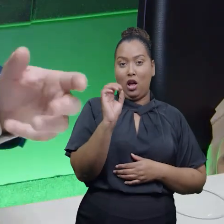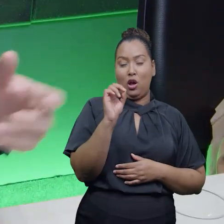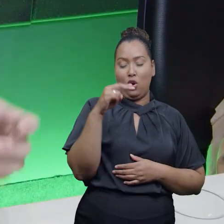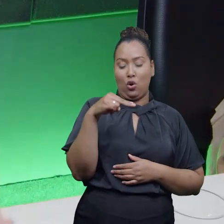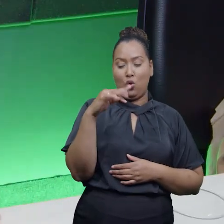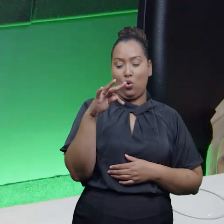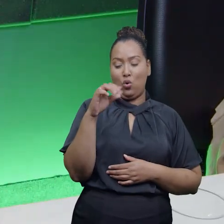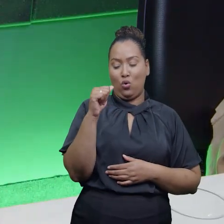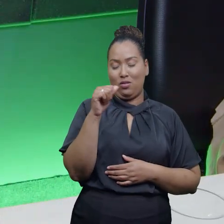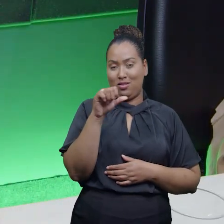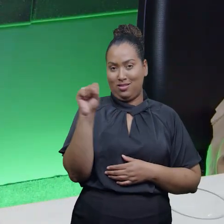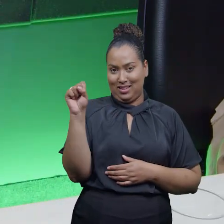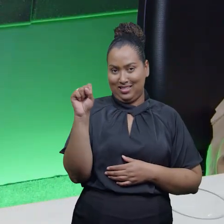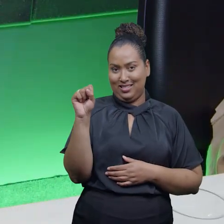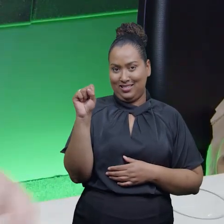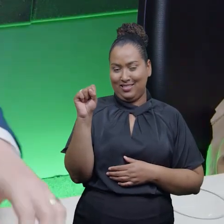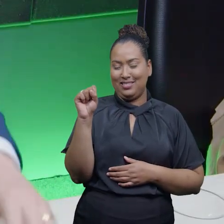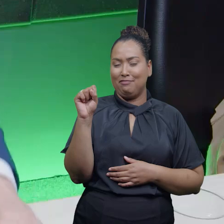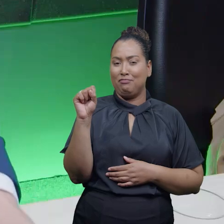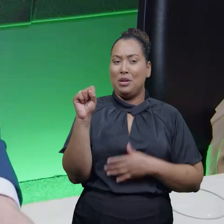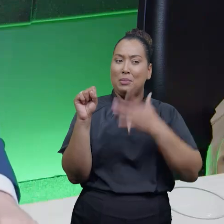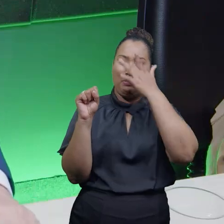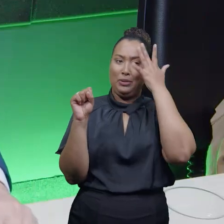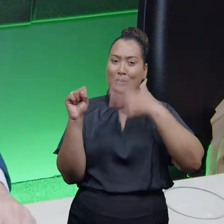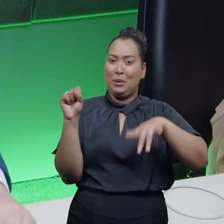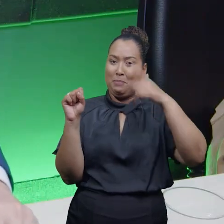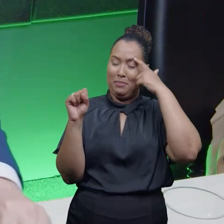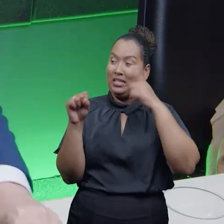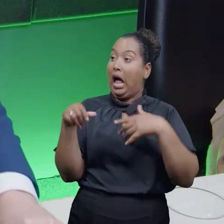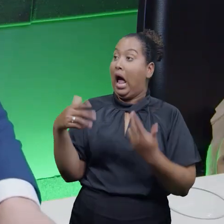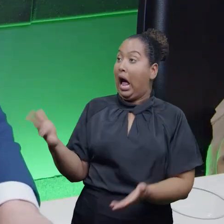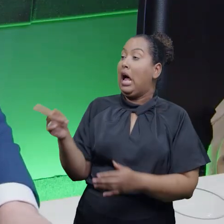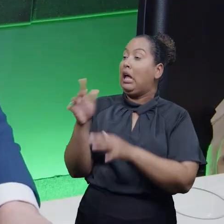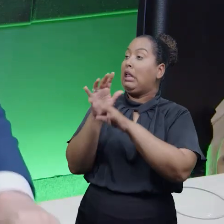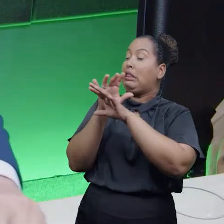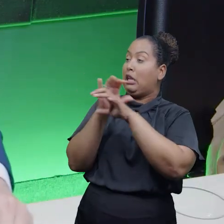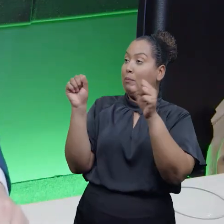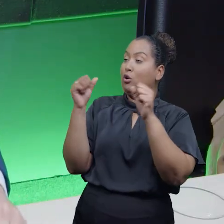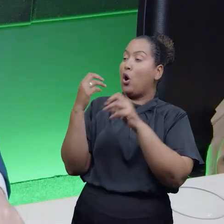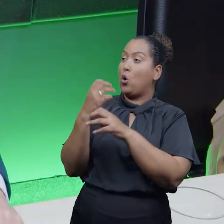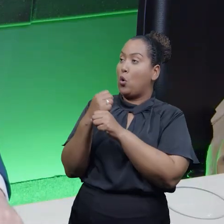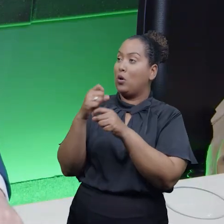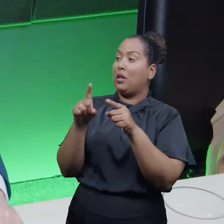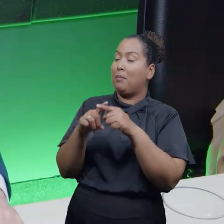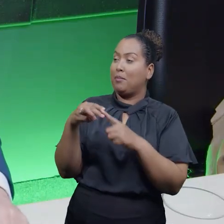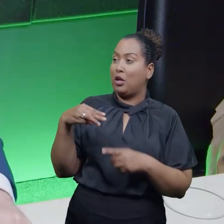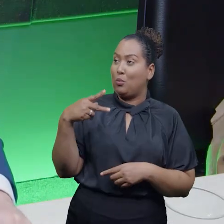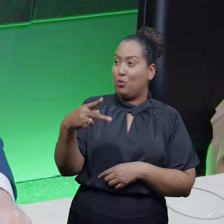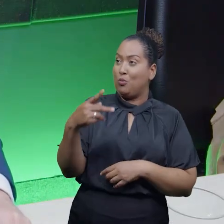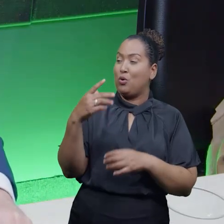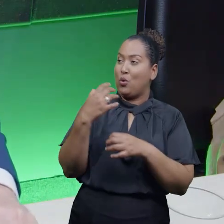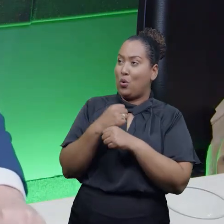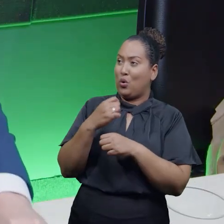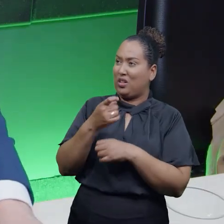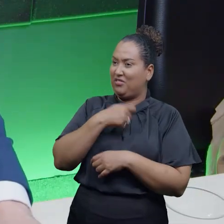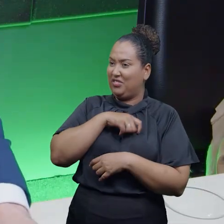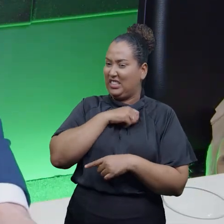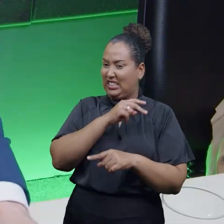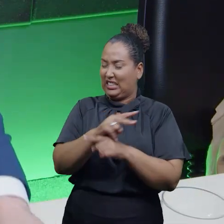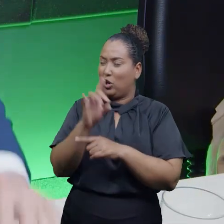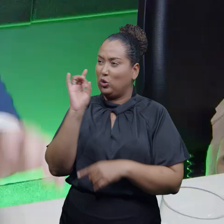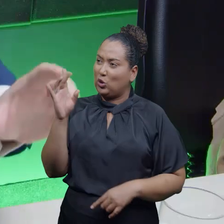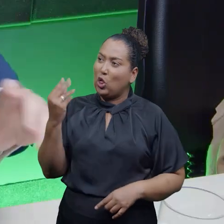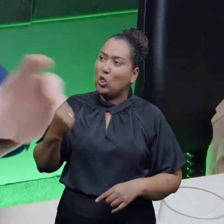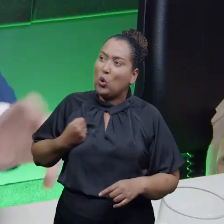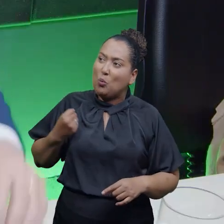até importante para todos que nos ouvem, porque muitos têm a visão assim de que o Tribunal de Contas e o Ministério Público de Contas fiscalizam